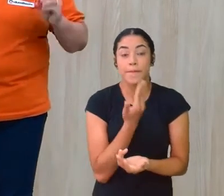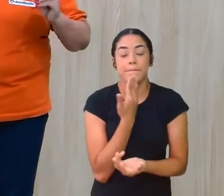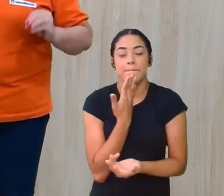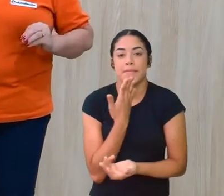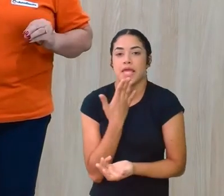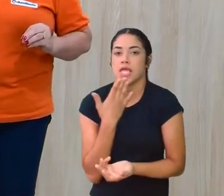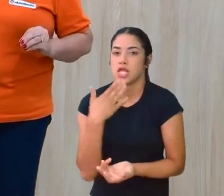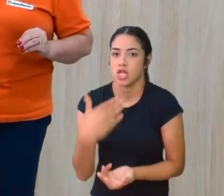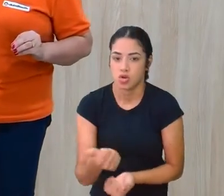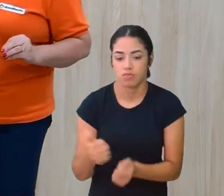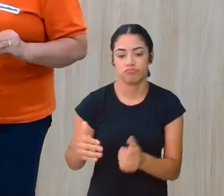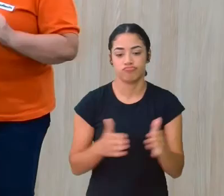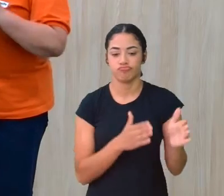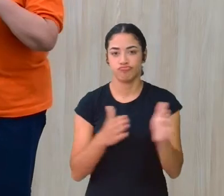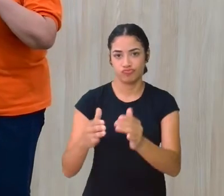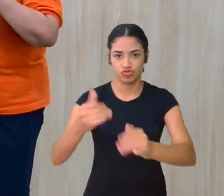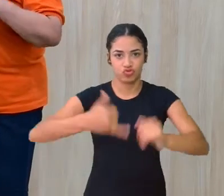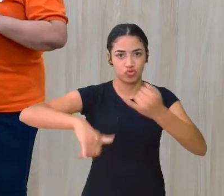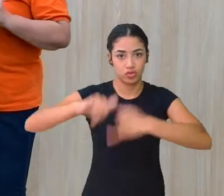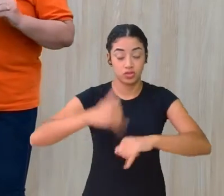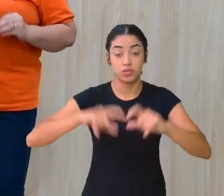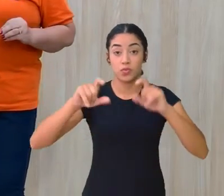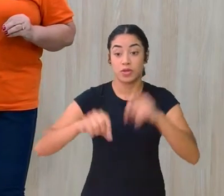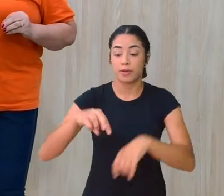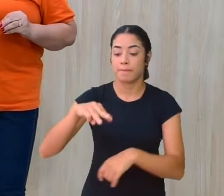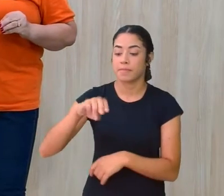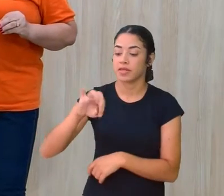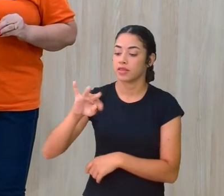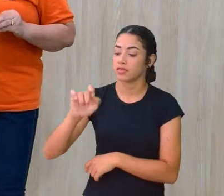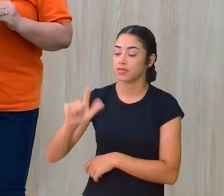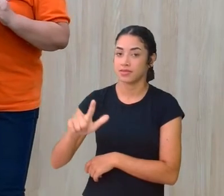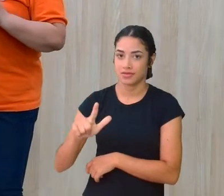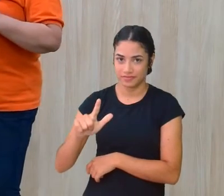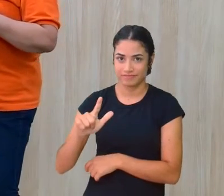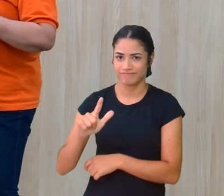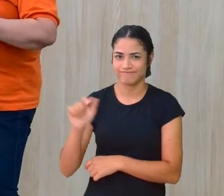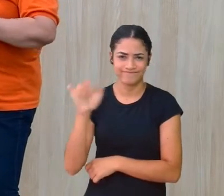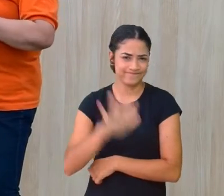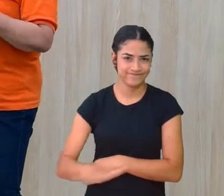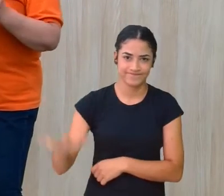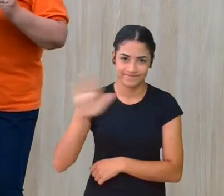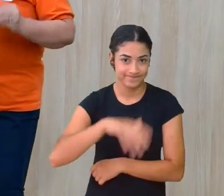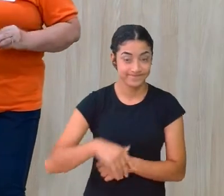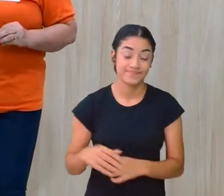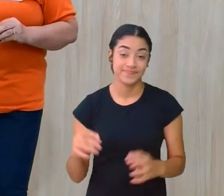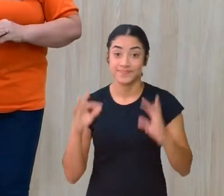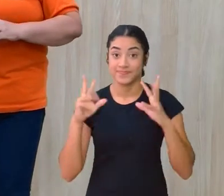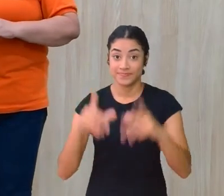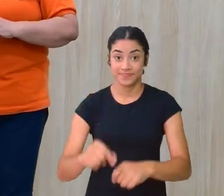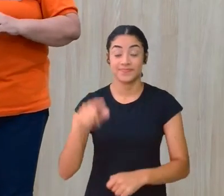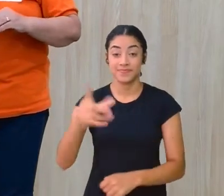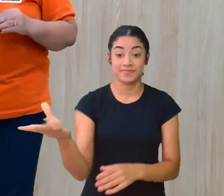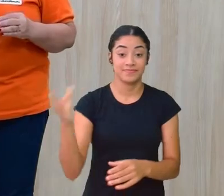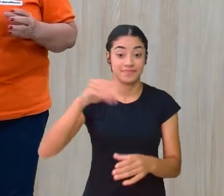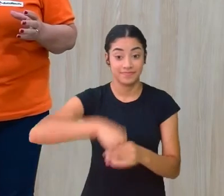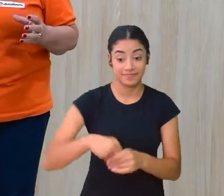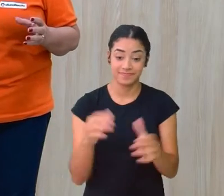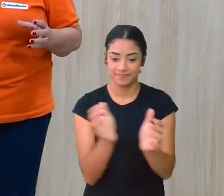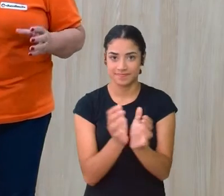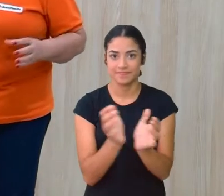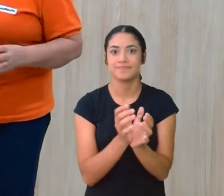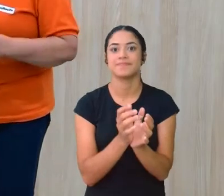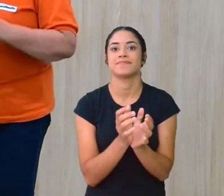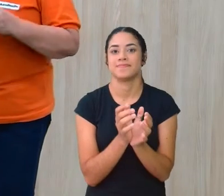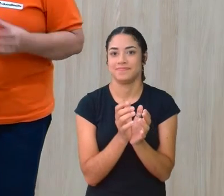melhores condutores elétricos. São os metais em geral. Então, aí a gente está vendo que os metais fazem parte desse grande